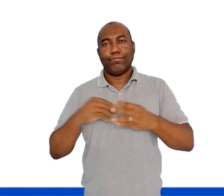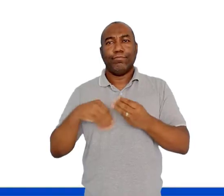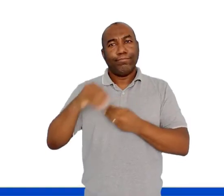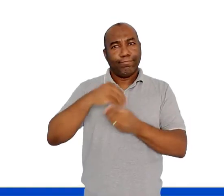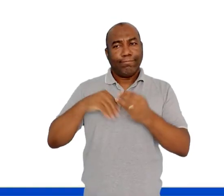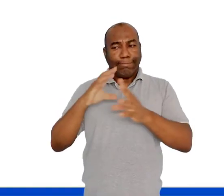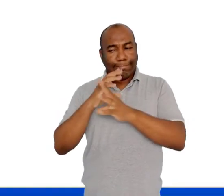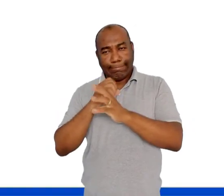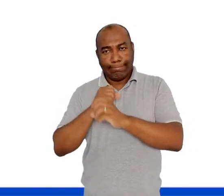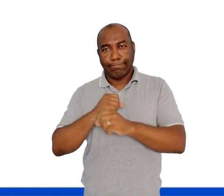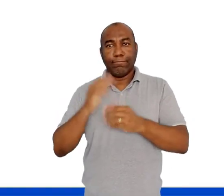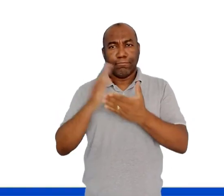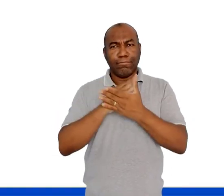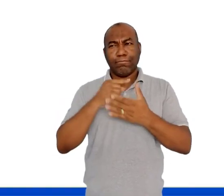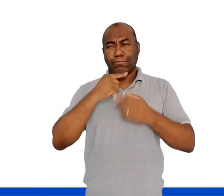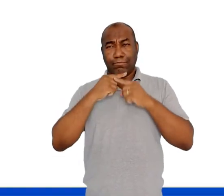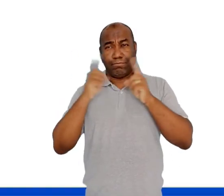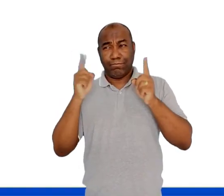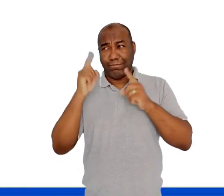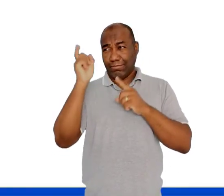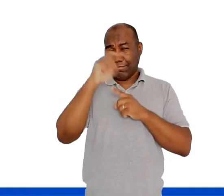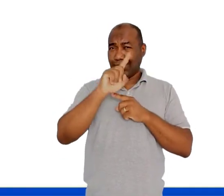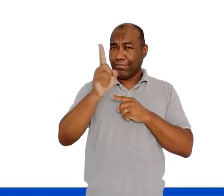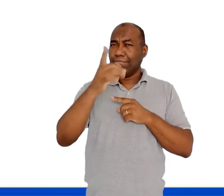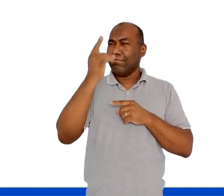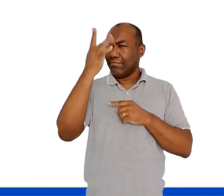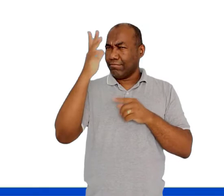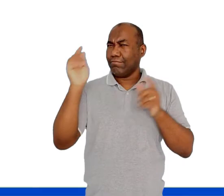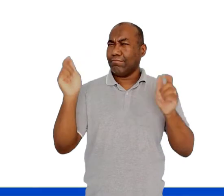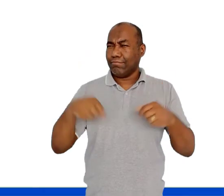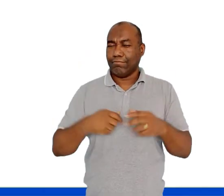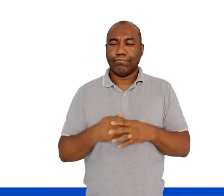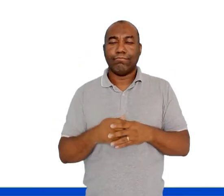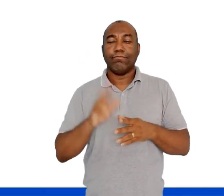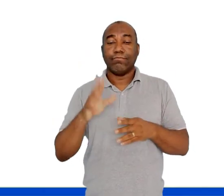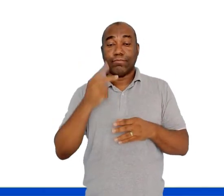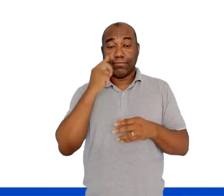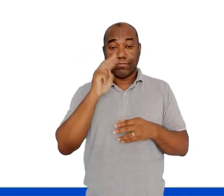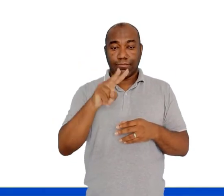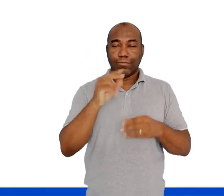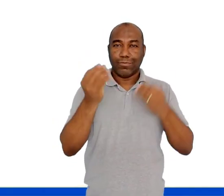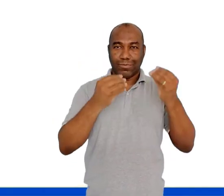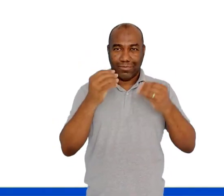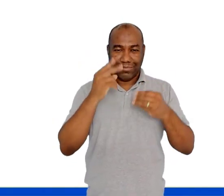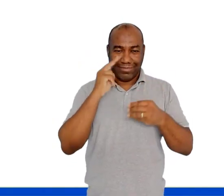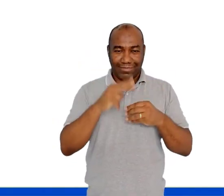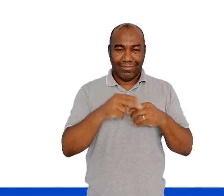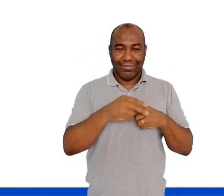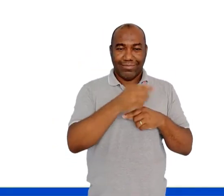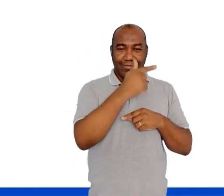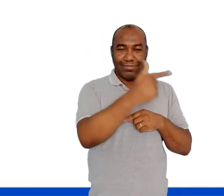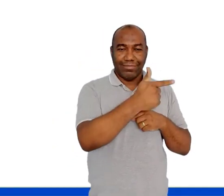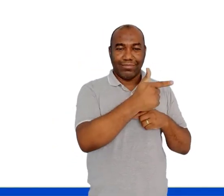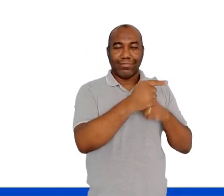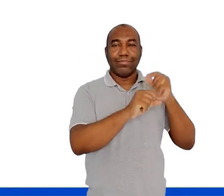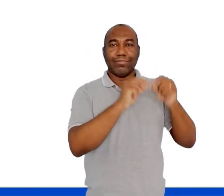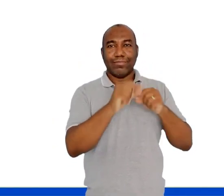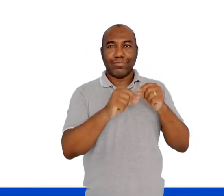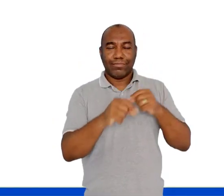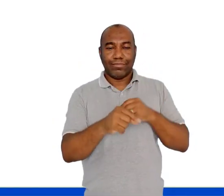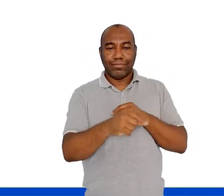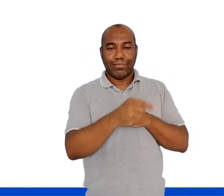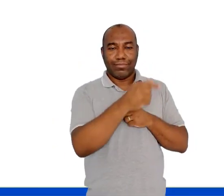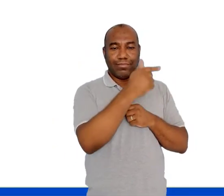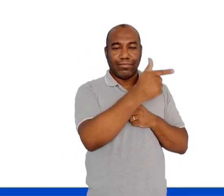valor de H para a equação balanceada ali abaixo, tem ali, a equação está balanceada, ele deu os valores, ó, de novo, se o exercício não der os valores, você não